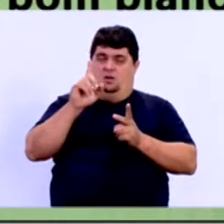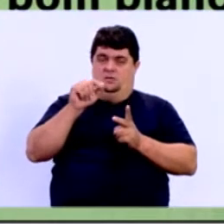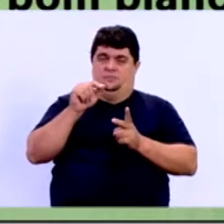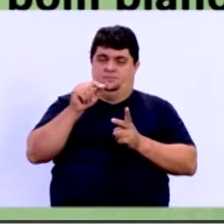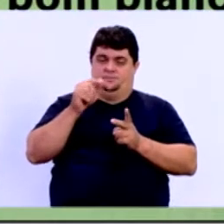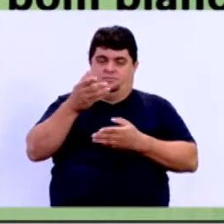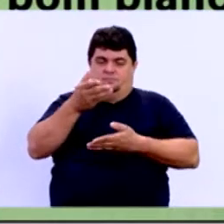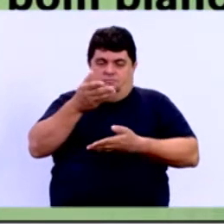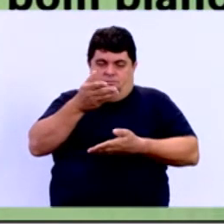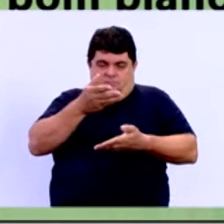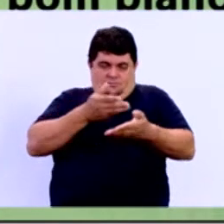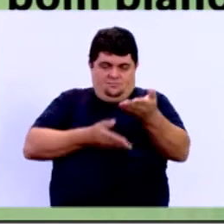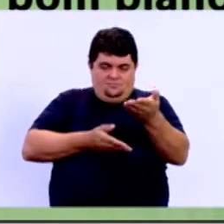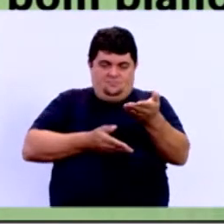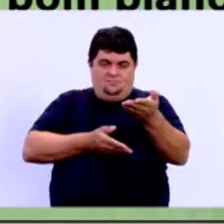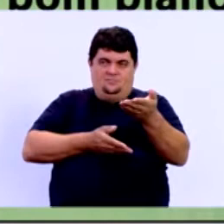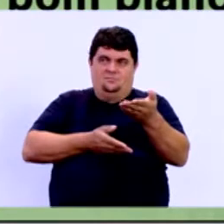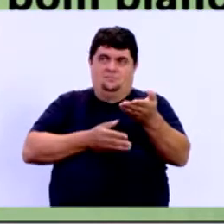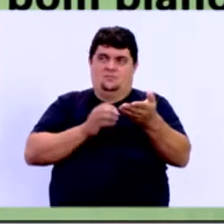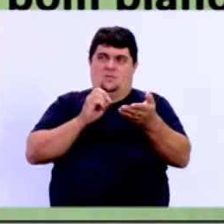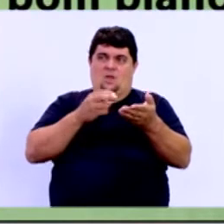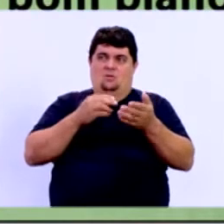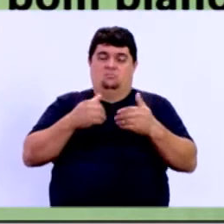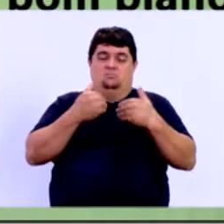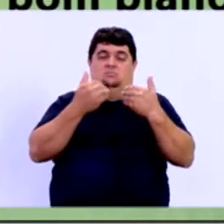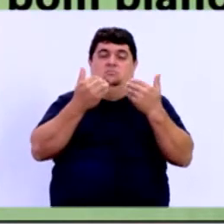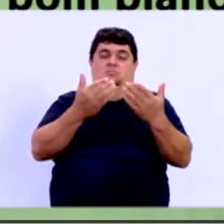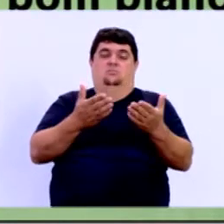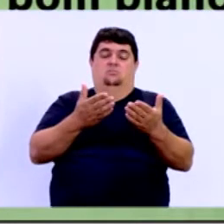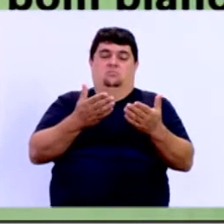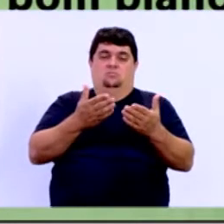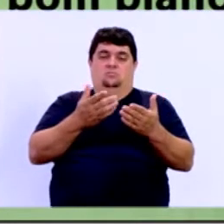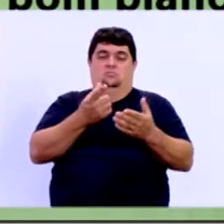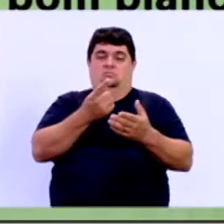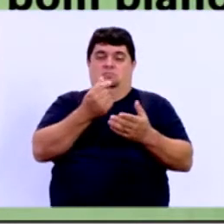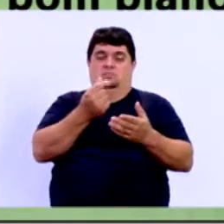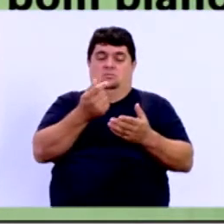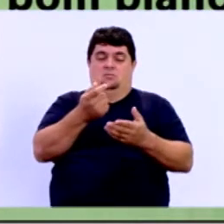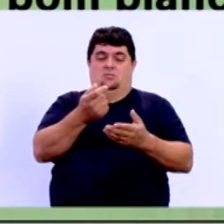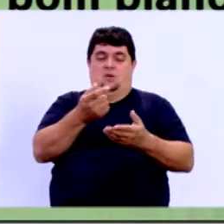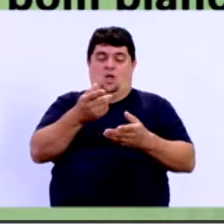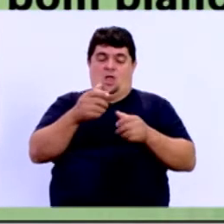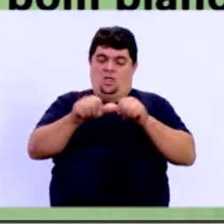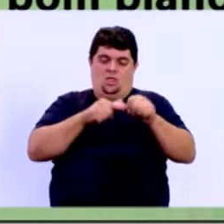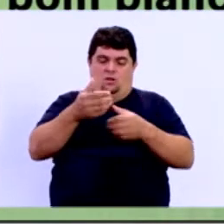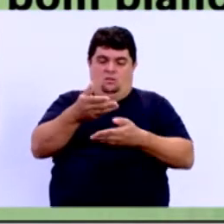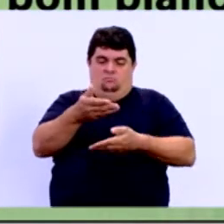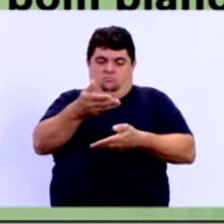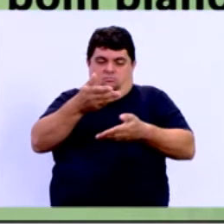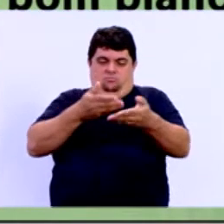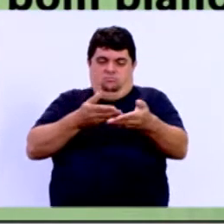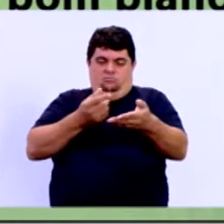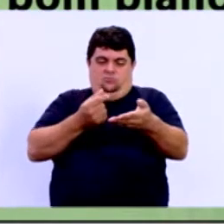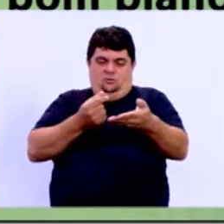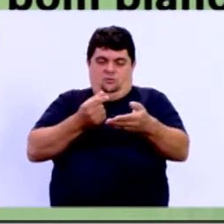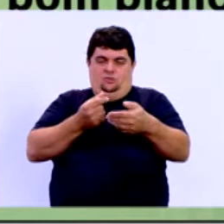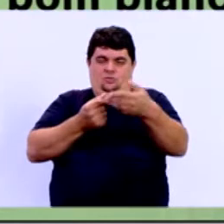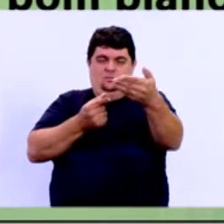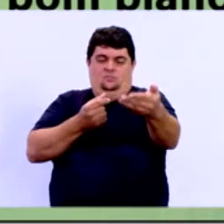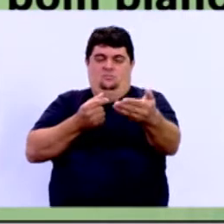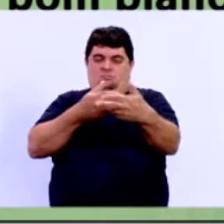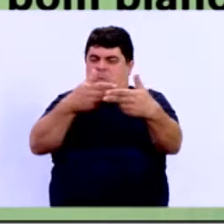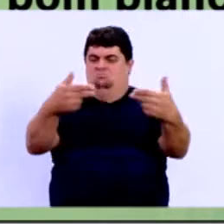ato de alienar ou ceder por certo preço, trocar por